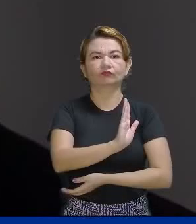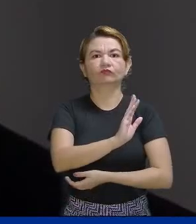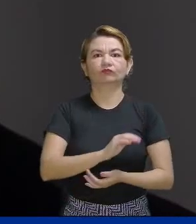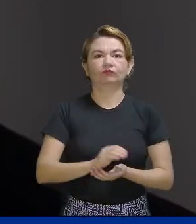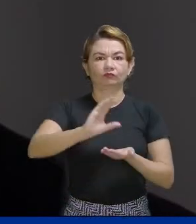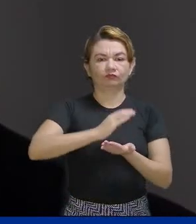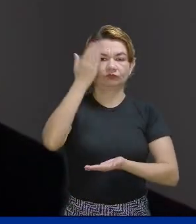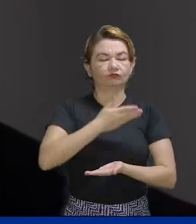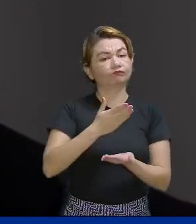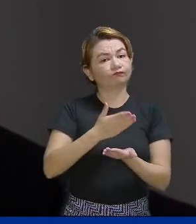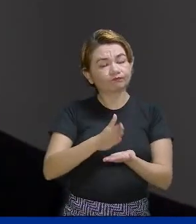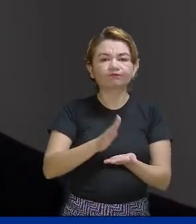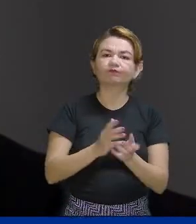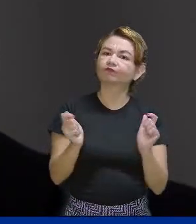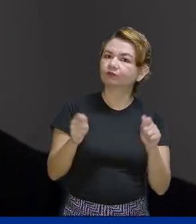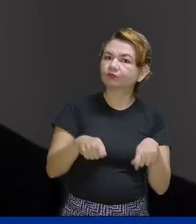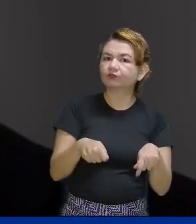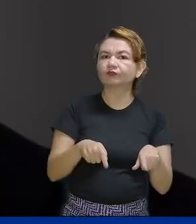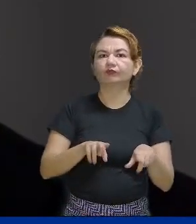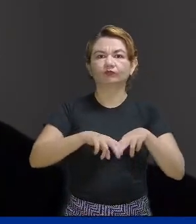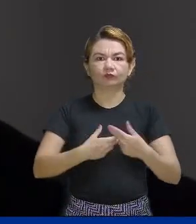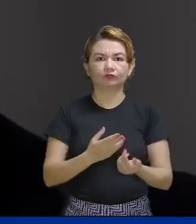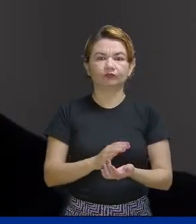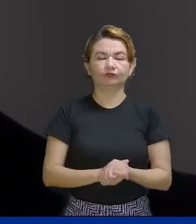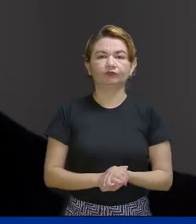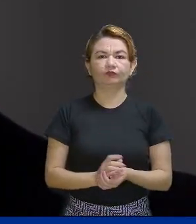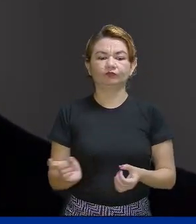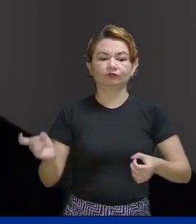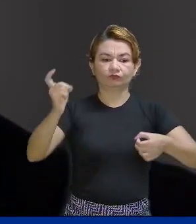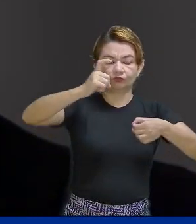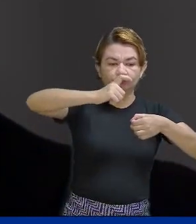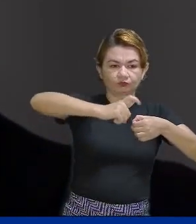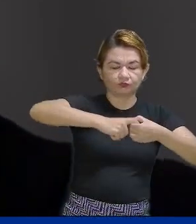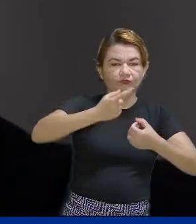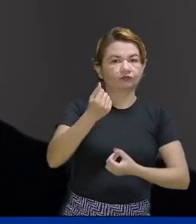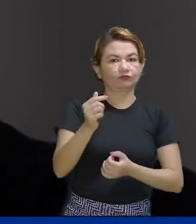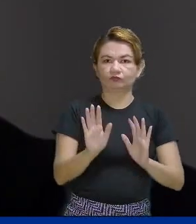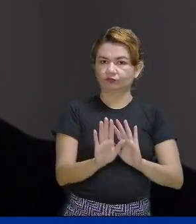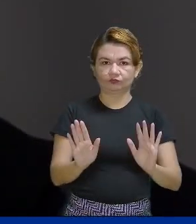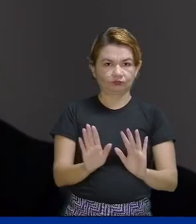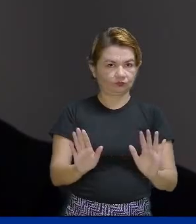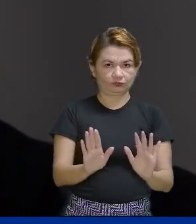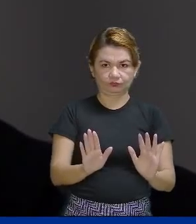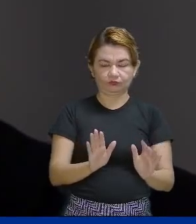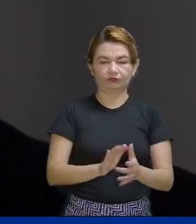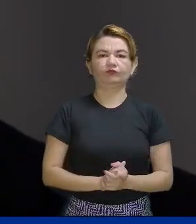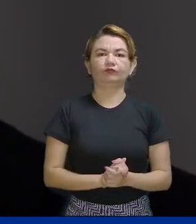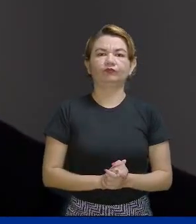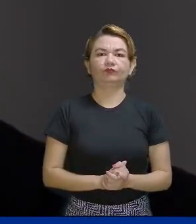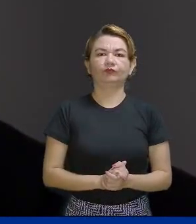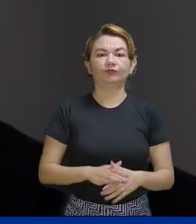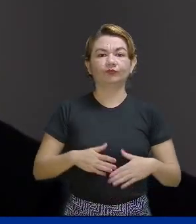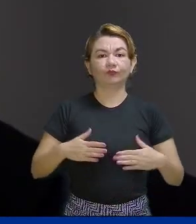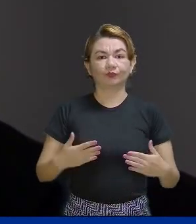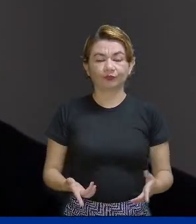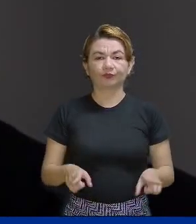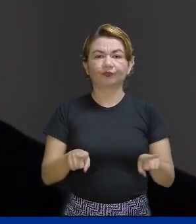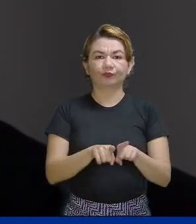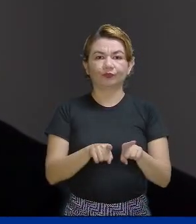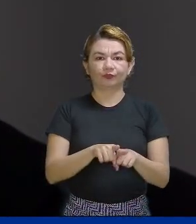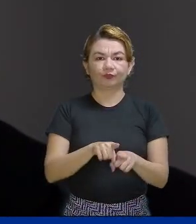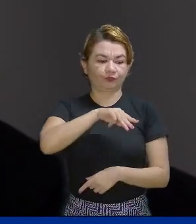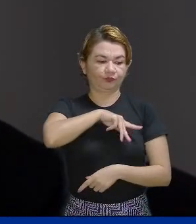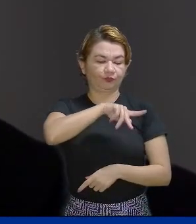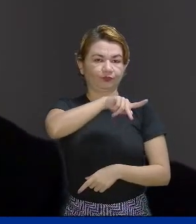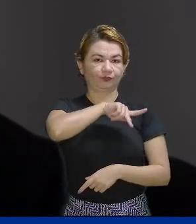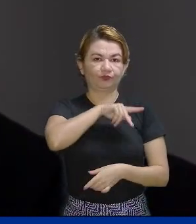que com ressalvas, afastando-se a devolução de valores. Em ambiente virtual, o juiz Por apresentar Rivaldo as razões Valente, pelo ele é branco, de Ministério cabelos Público